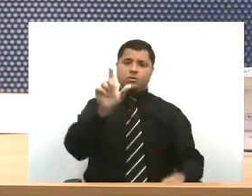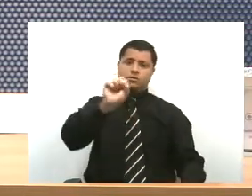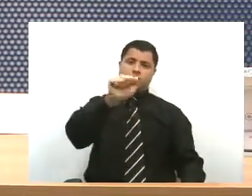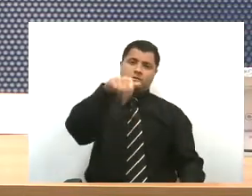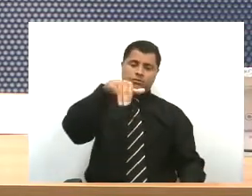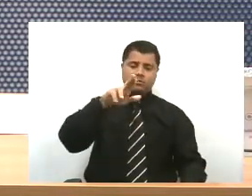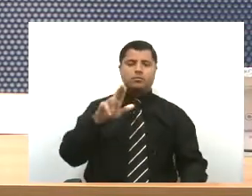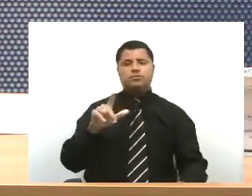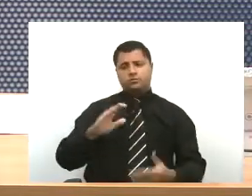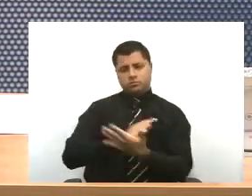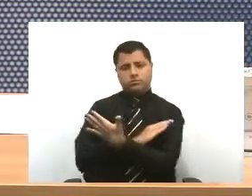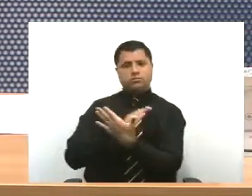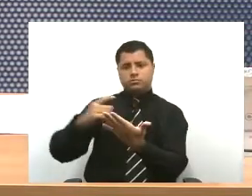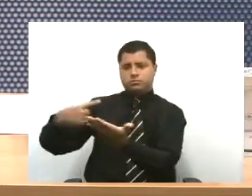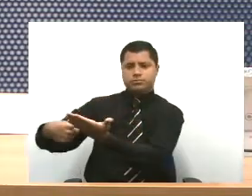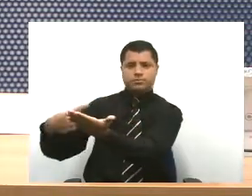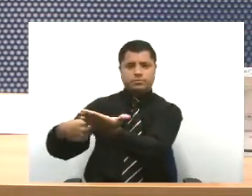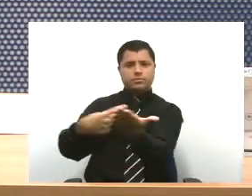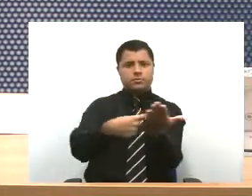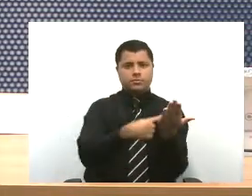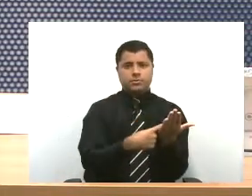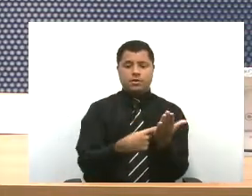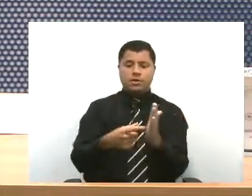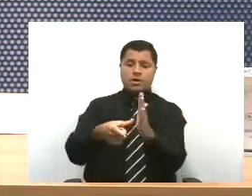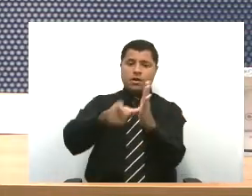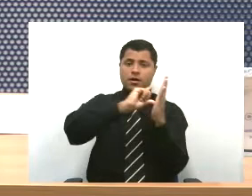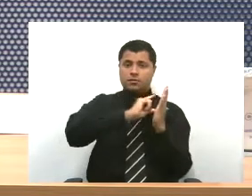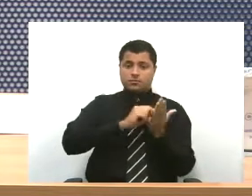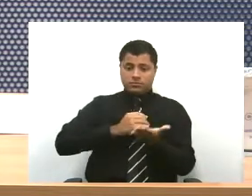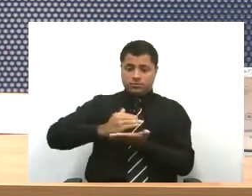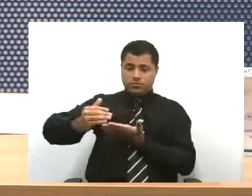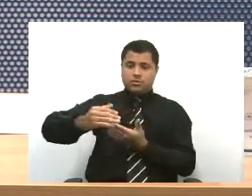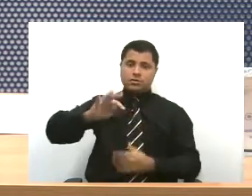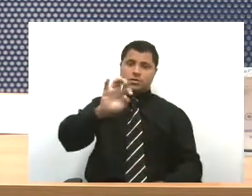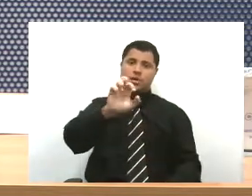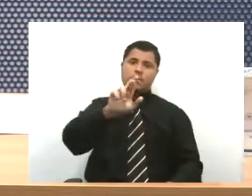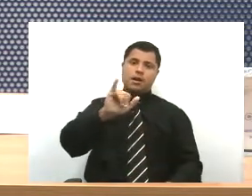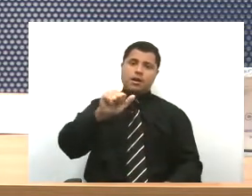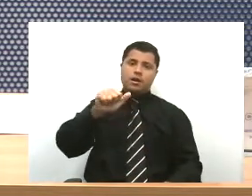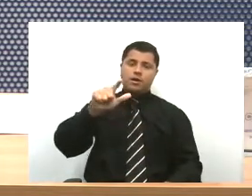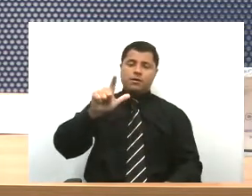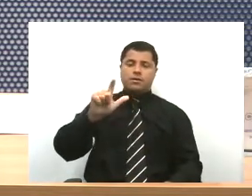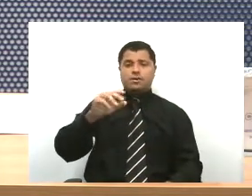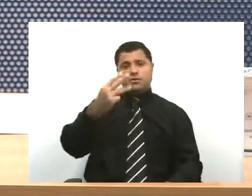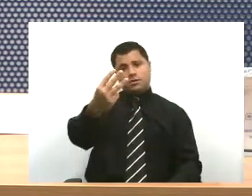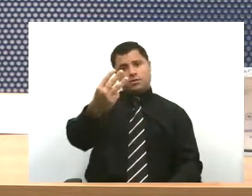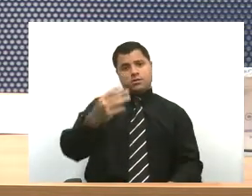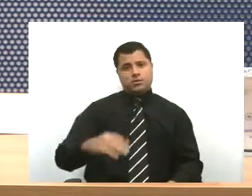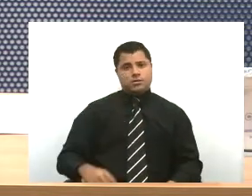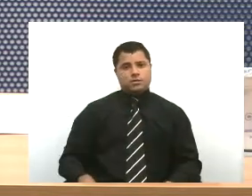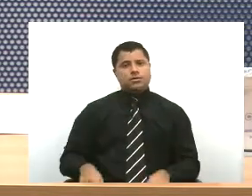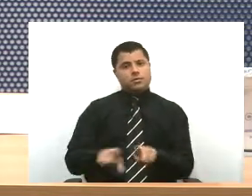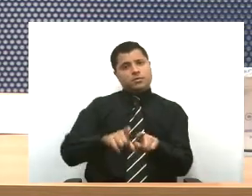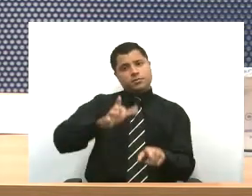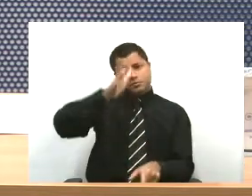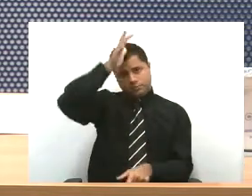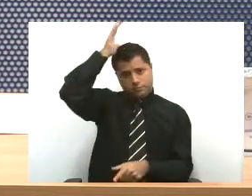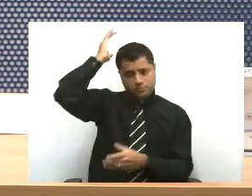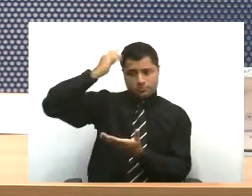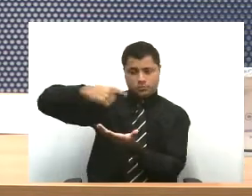atores. Nós fizemos isso antes da inauguração do Terminal 3. Também fizemos junto com o Corpo de Bombeiro,